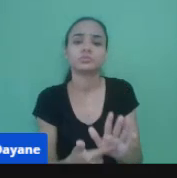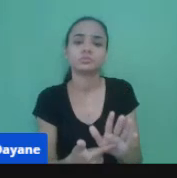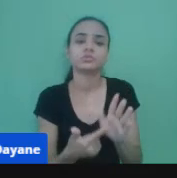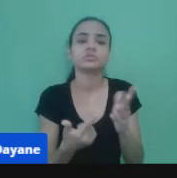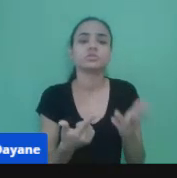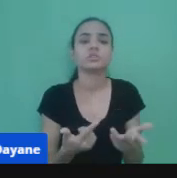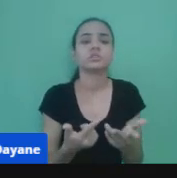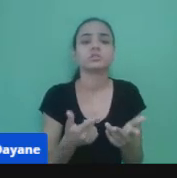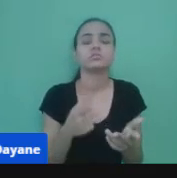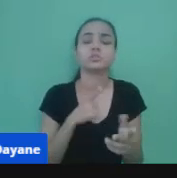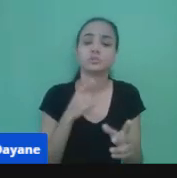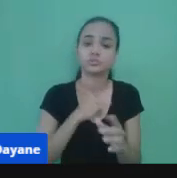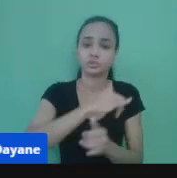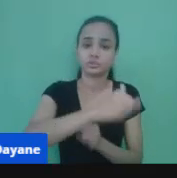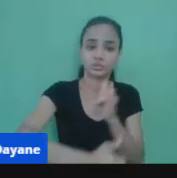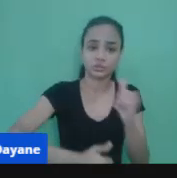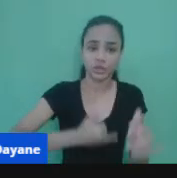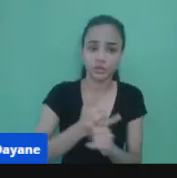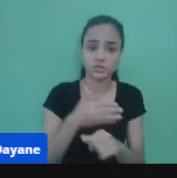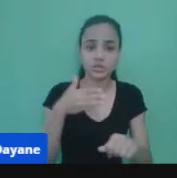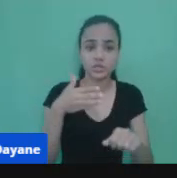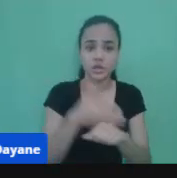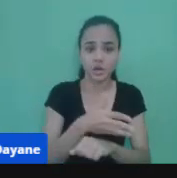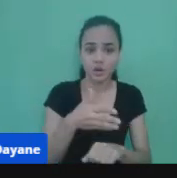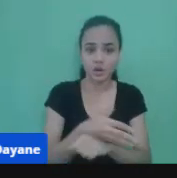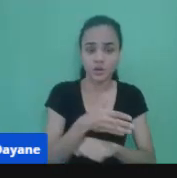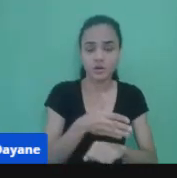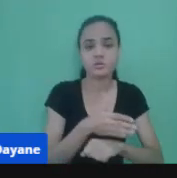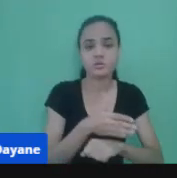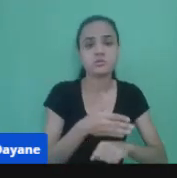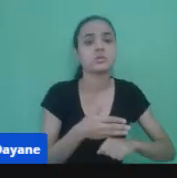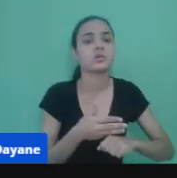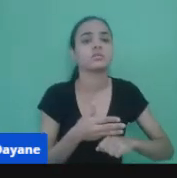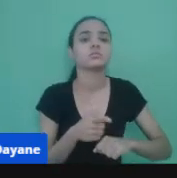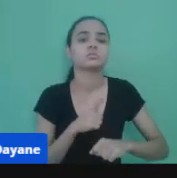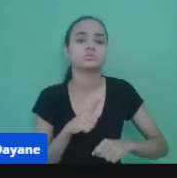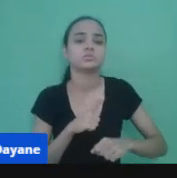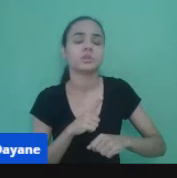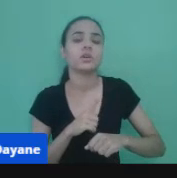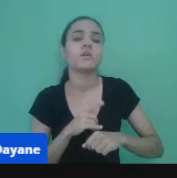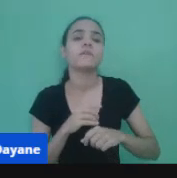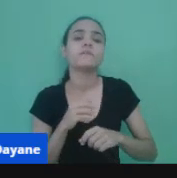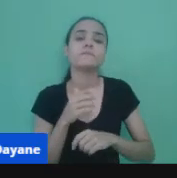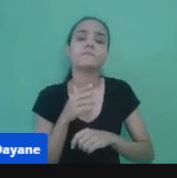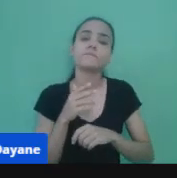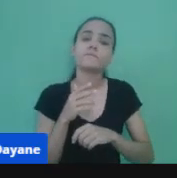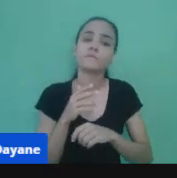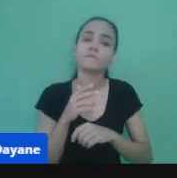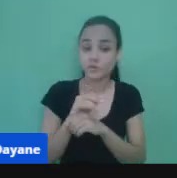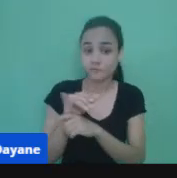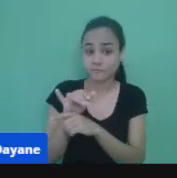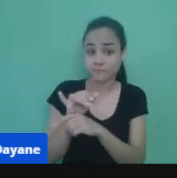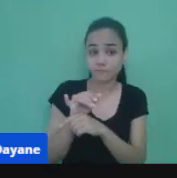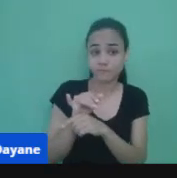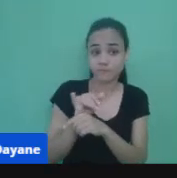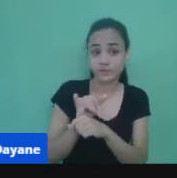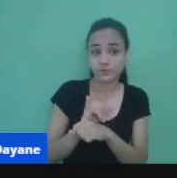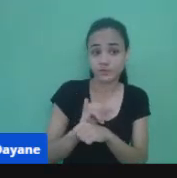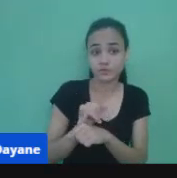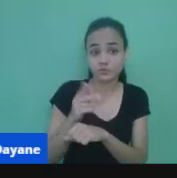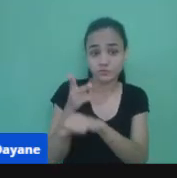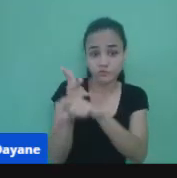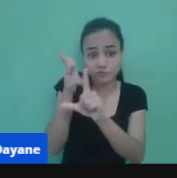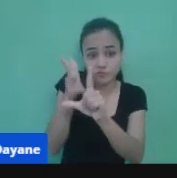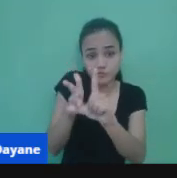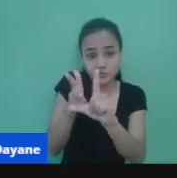A gente tem o Videocamp, que é uma plataforma online que reúne filmes com potencial de